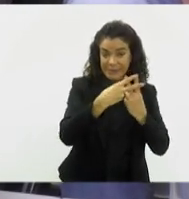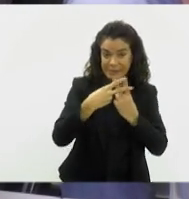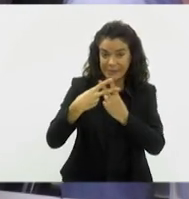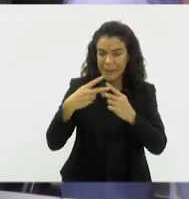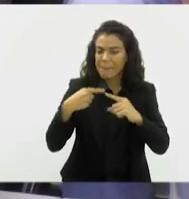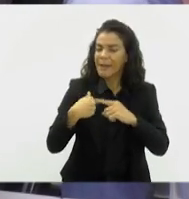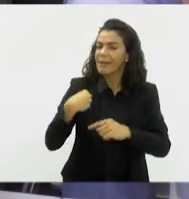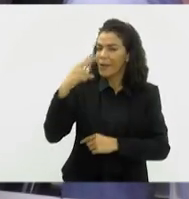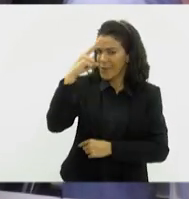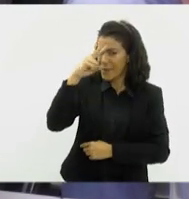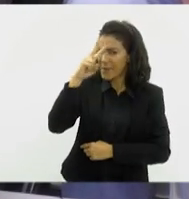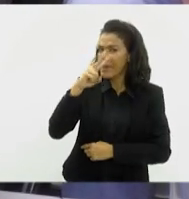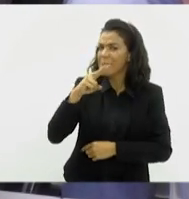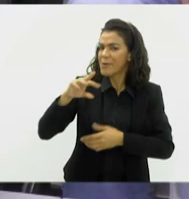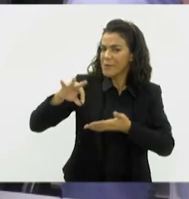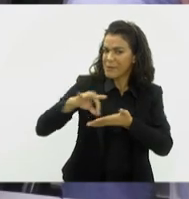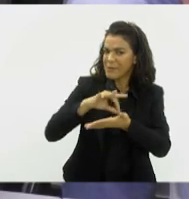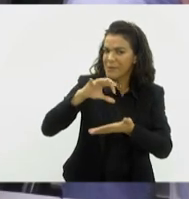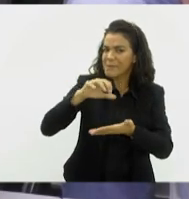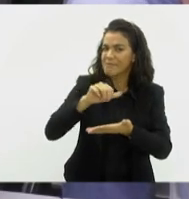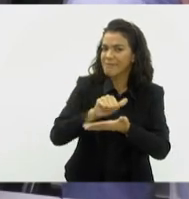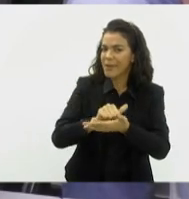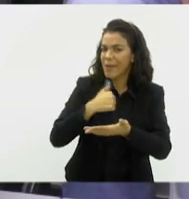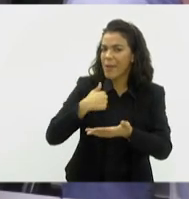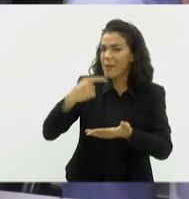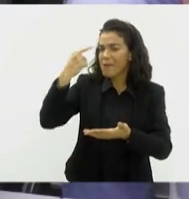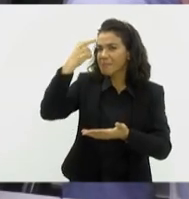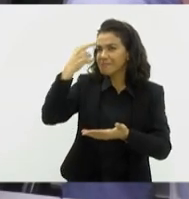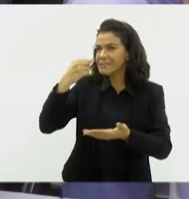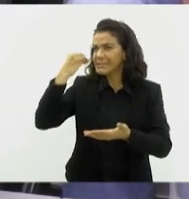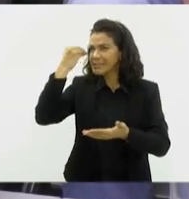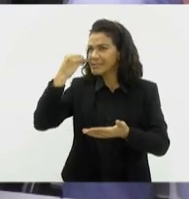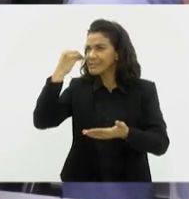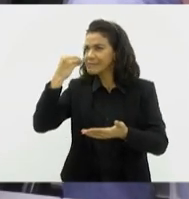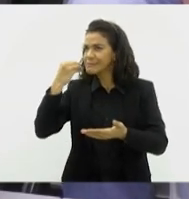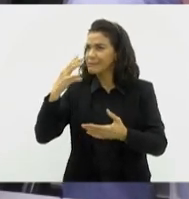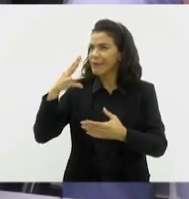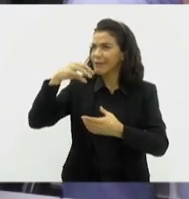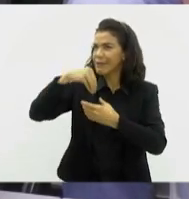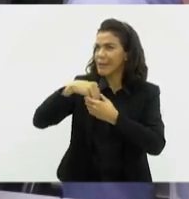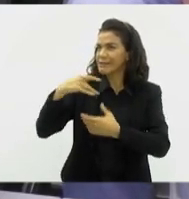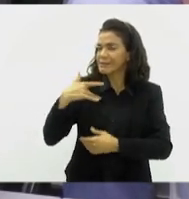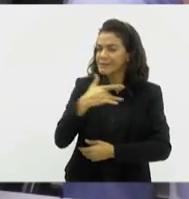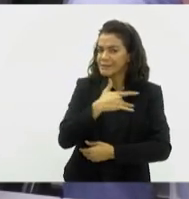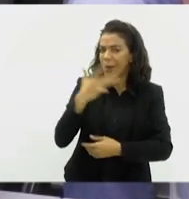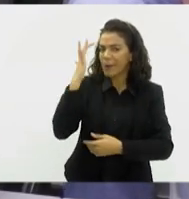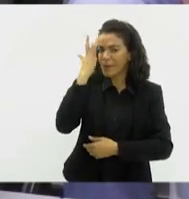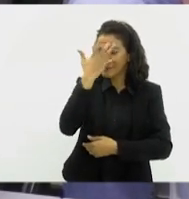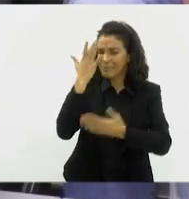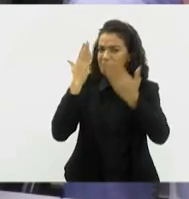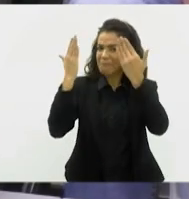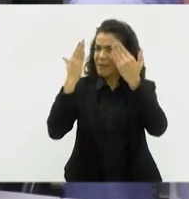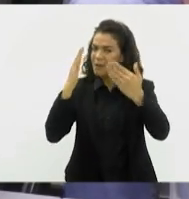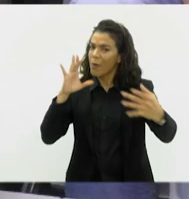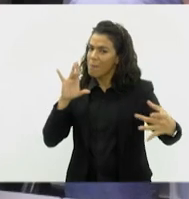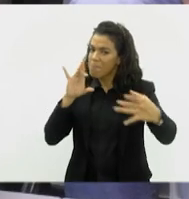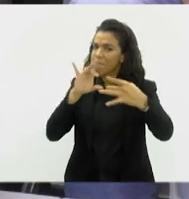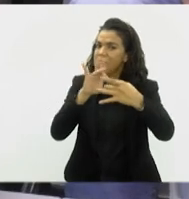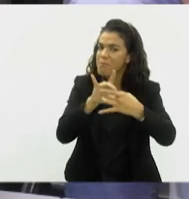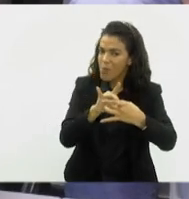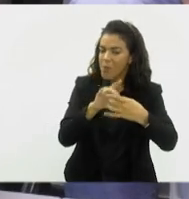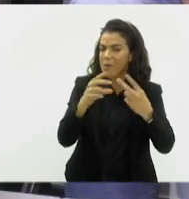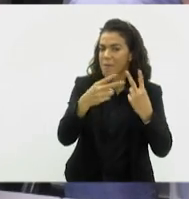lembro que, quando eu me inscrevi, eu achava que essa experiência dentro da saúde mental também ia de encontro